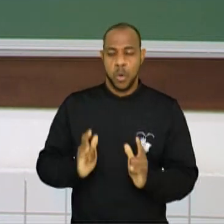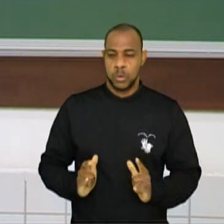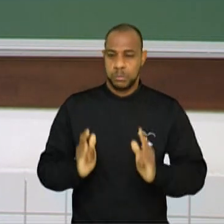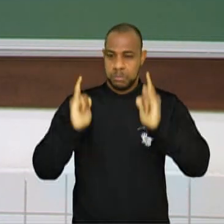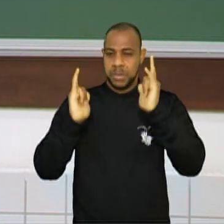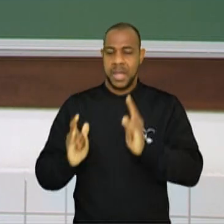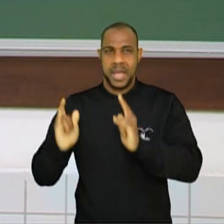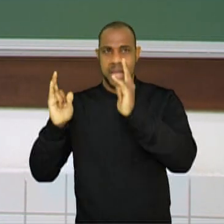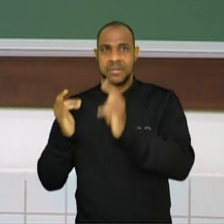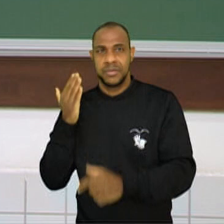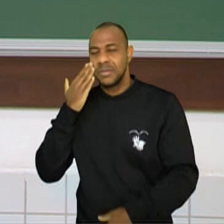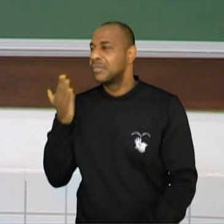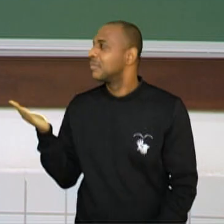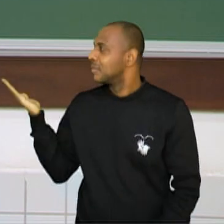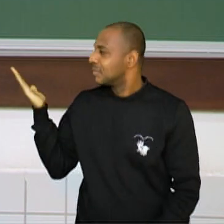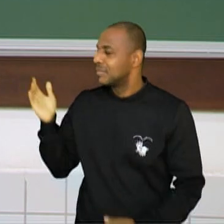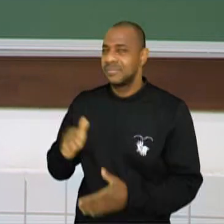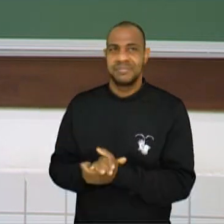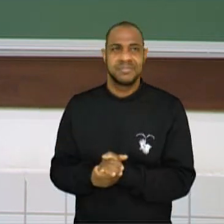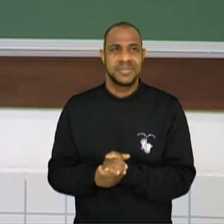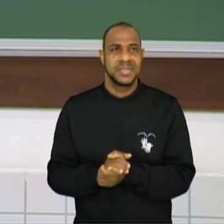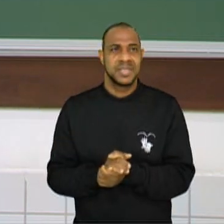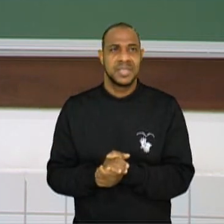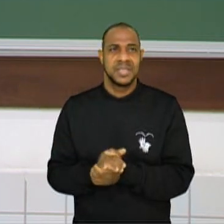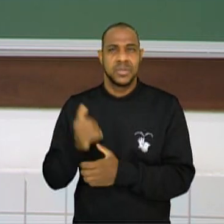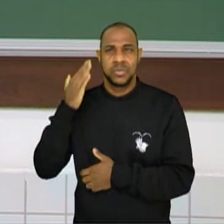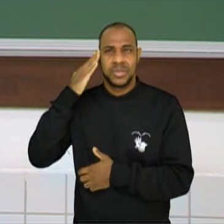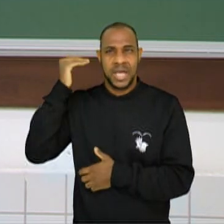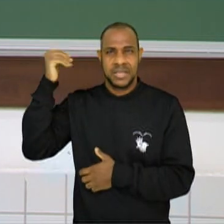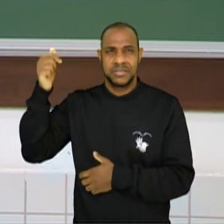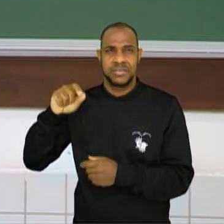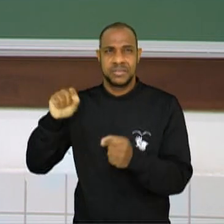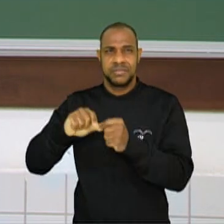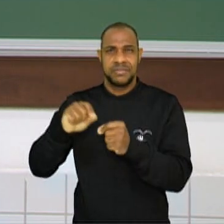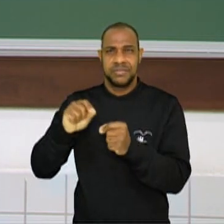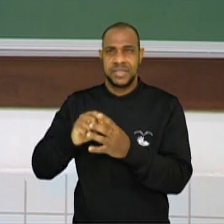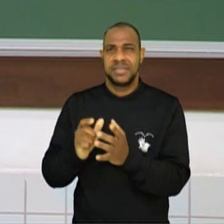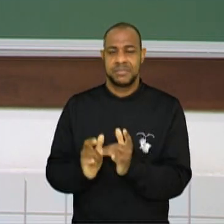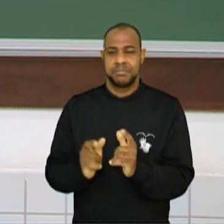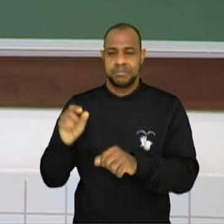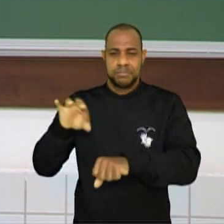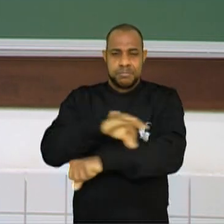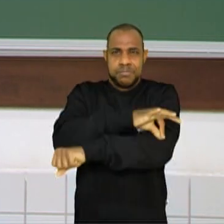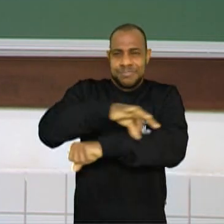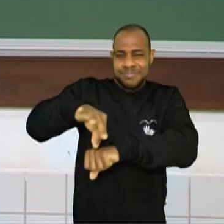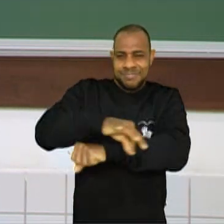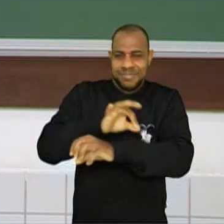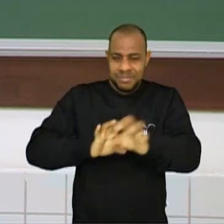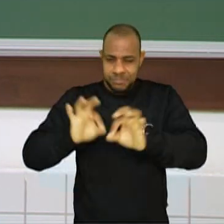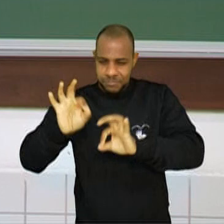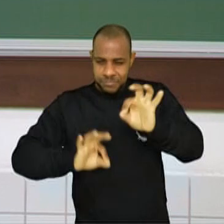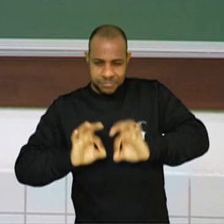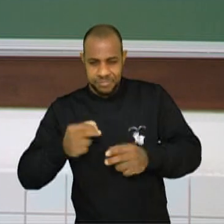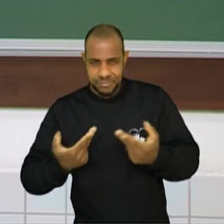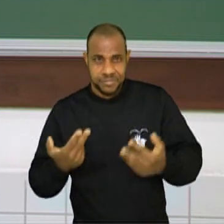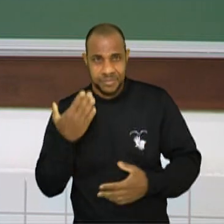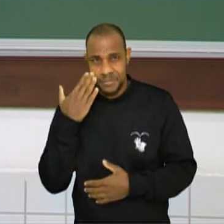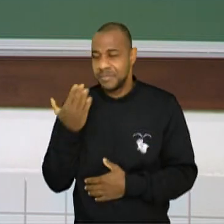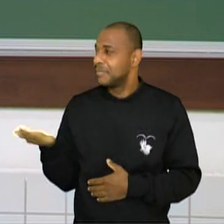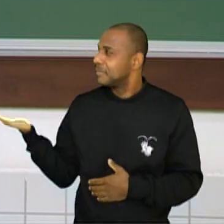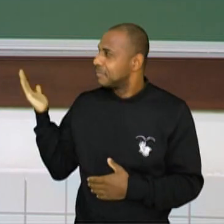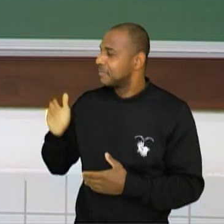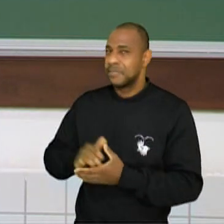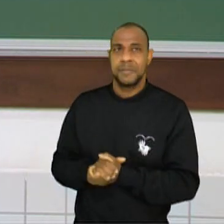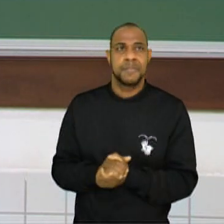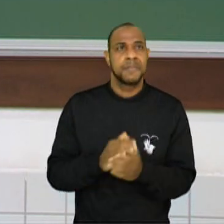Oscar Niemeyer, o de Cavalcante e o artista da enxada, o candango, o brasileiro operário.